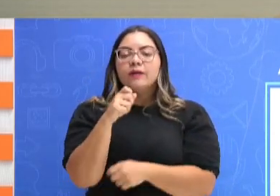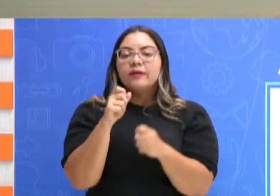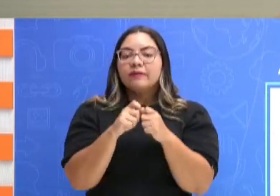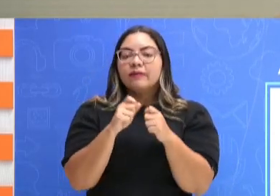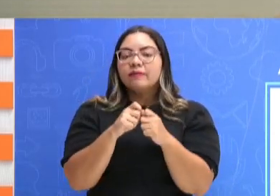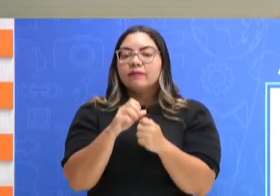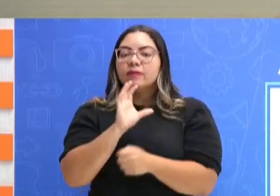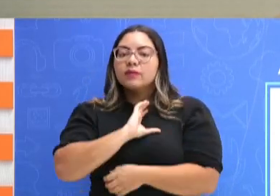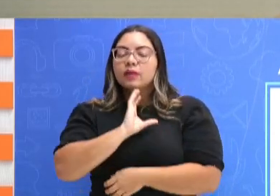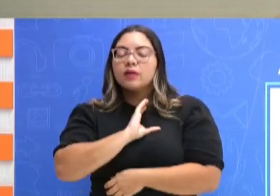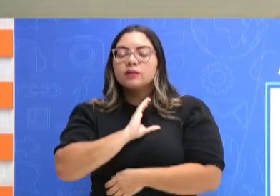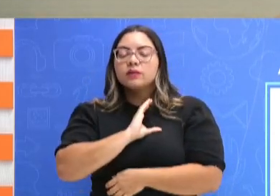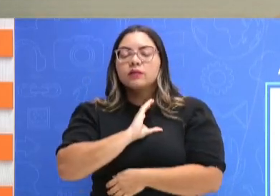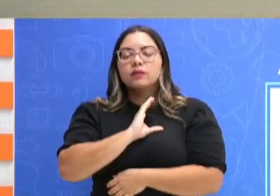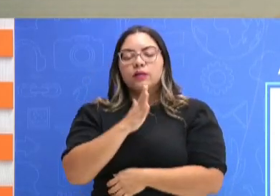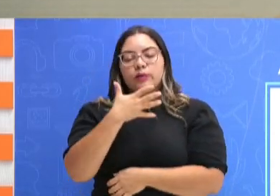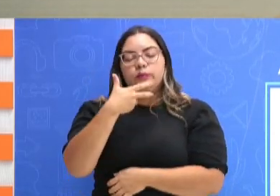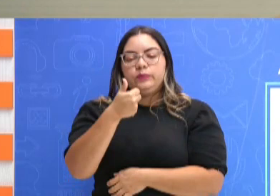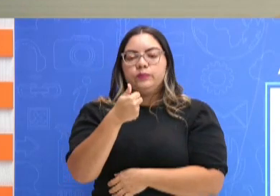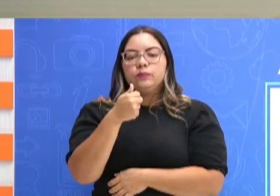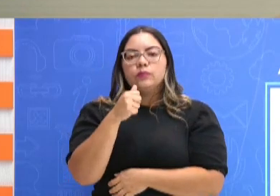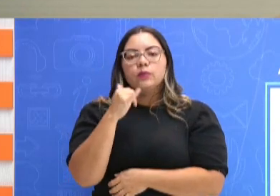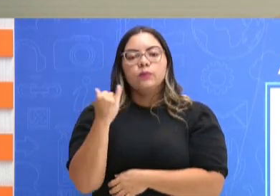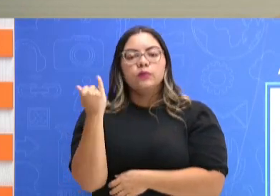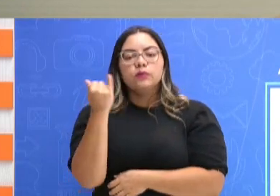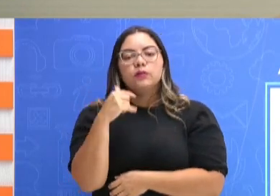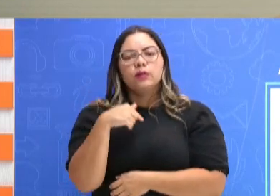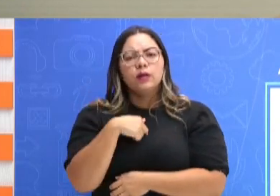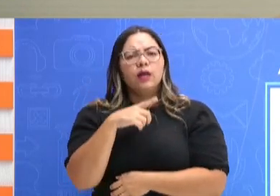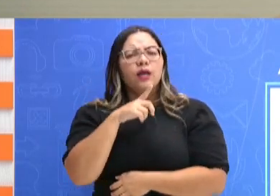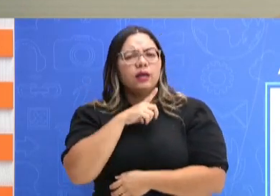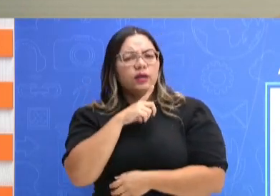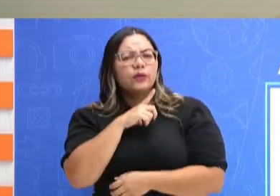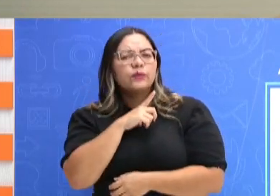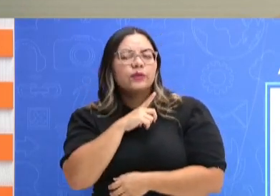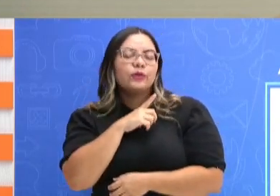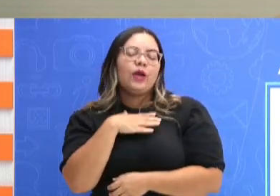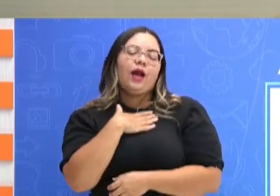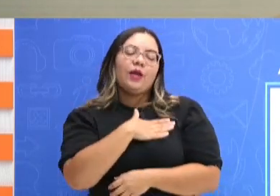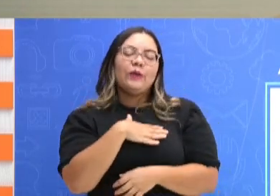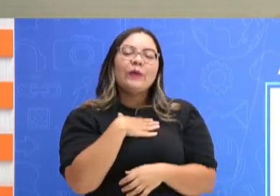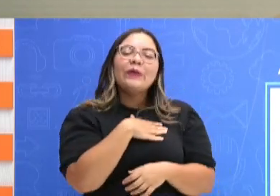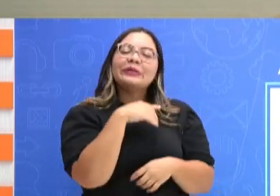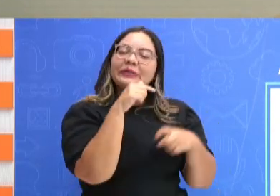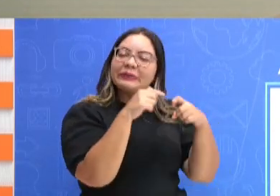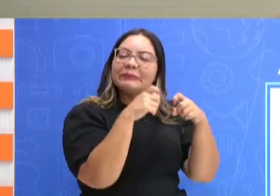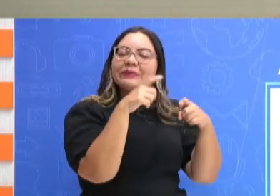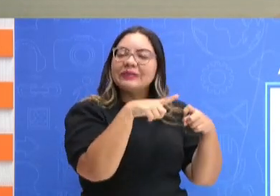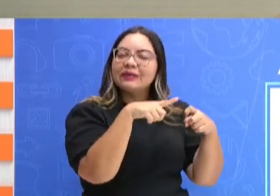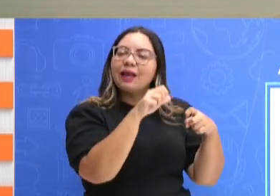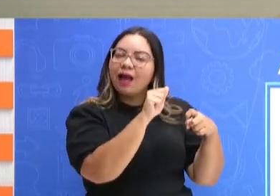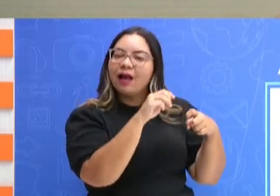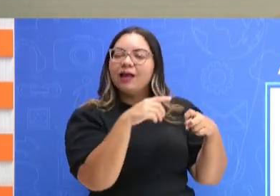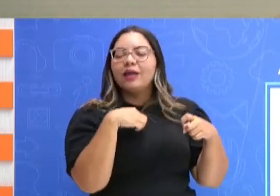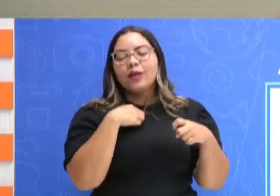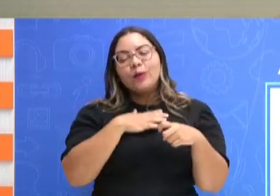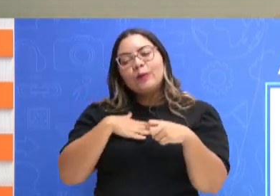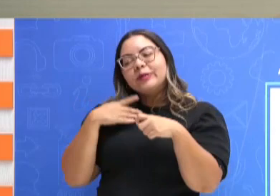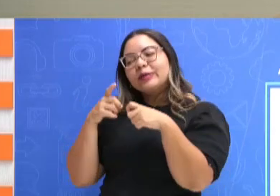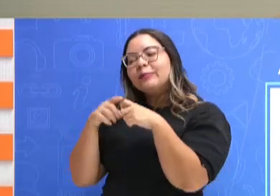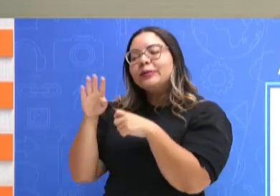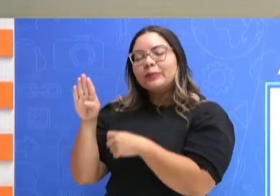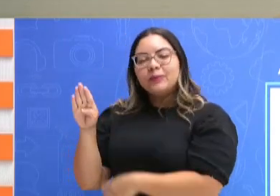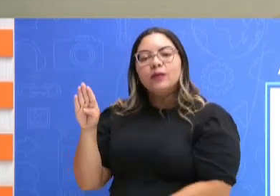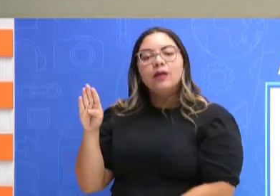de Caxias, e é importante que você vai dizer assim, ó, eu tenho a simpatia pelo médico A ou pelo médico B. Vai saber o horário. Aí você